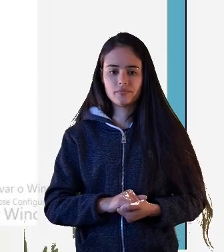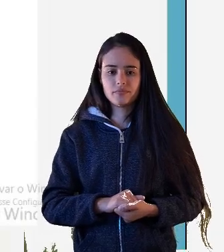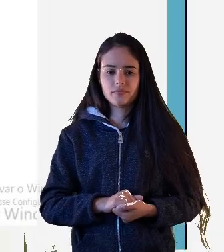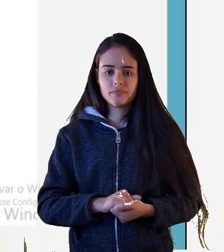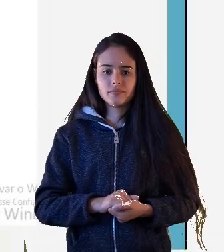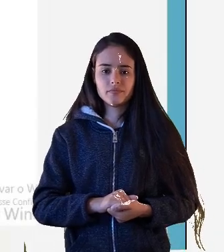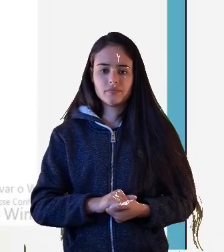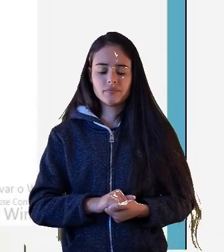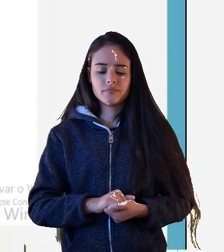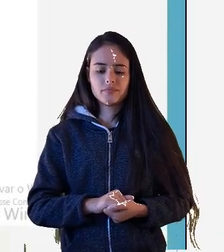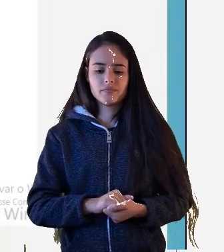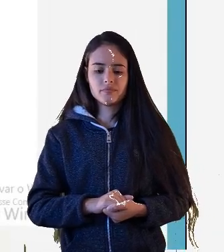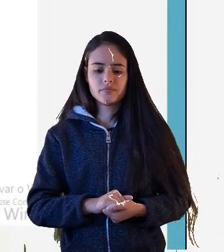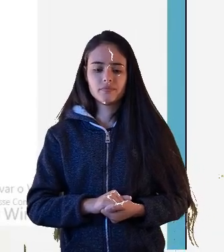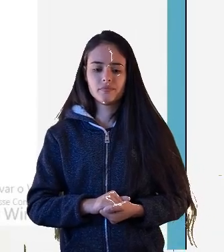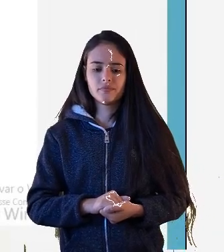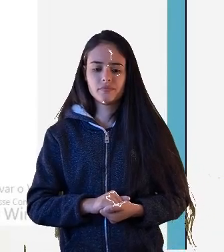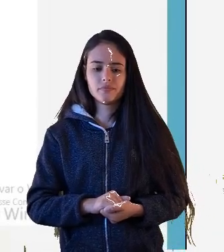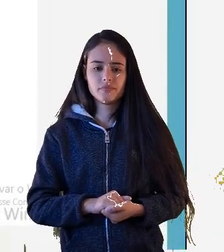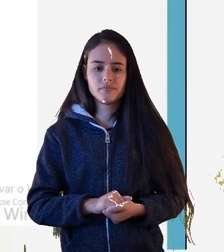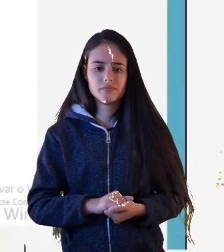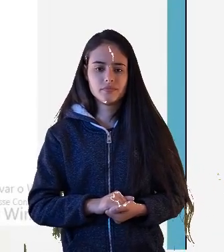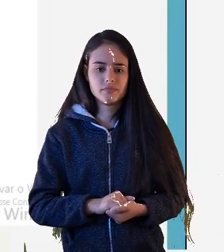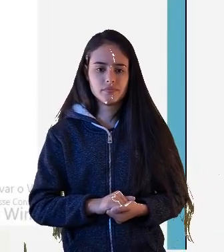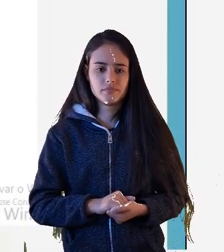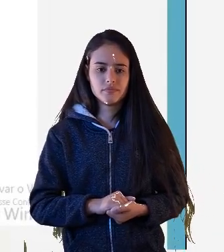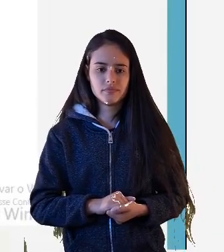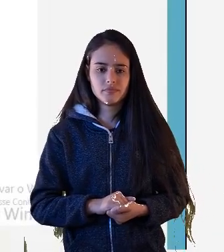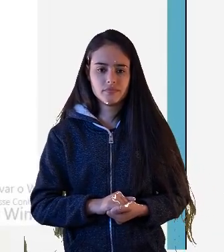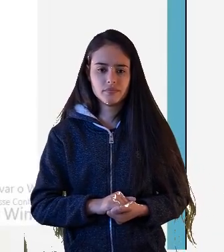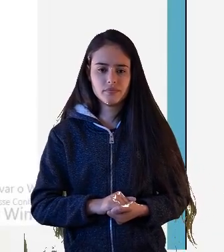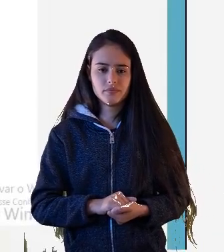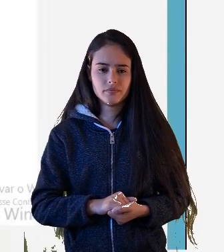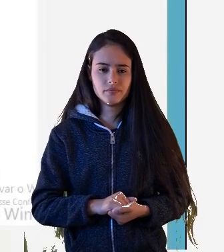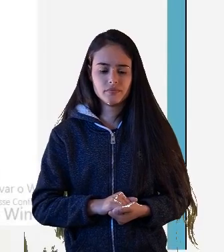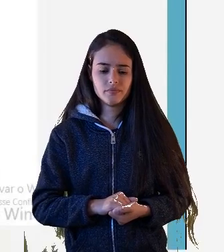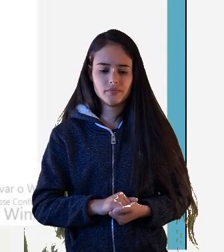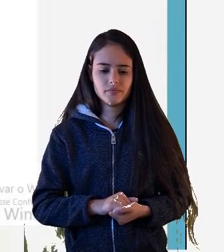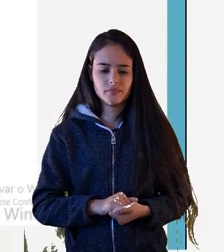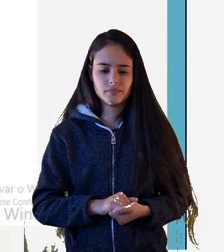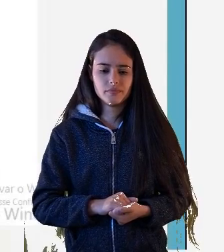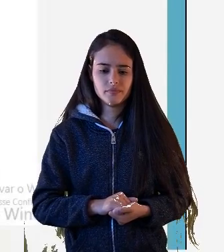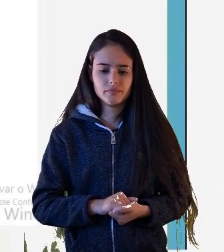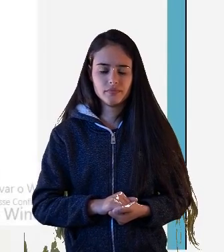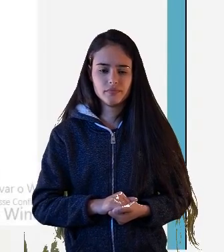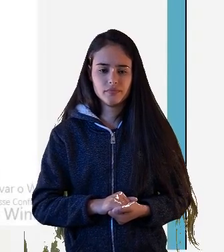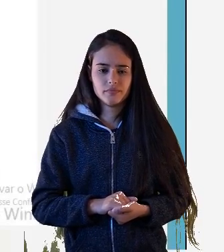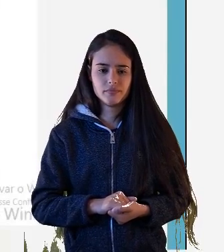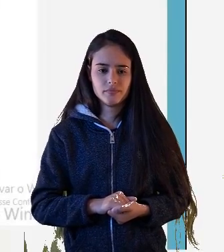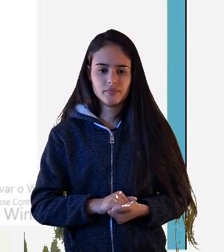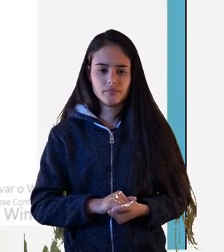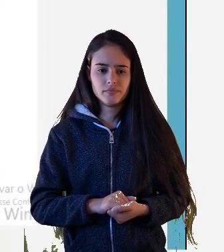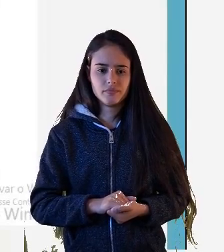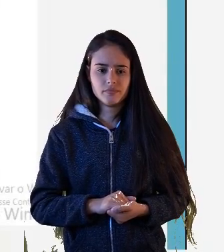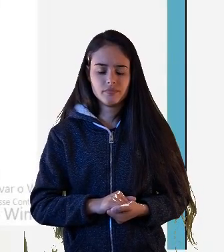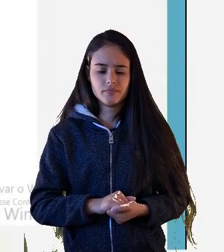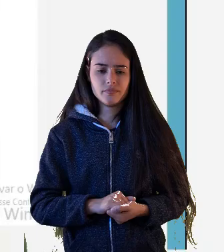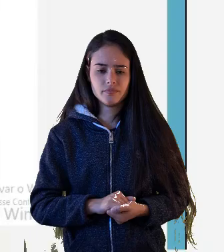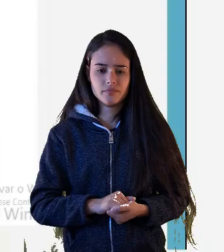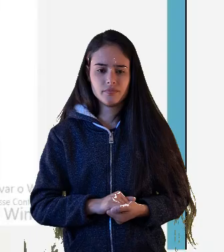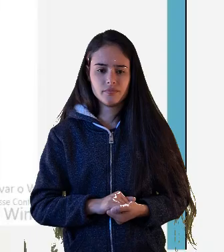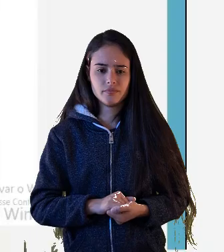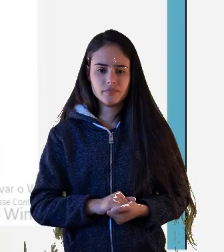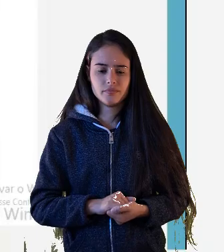tudo. É justo? Não, não é justo, né? Eu preciso aumentar o caixote do baixinho, né? Para que ele consiga ver,